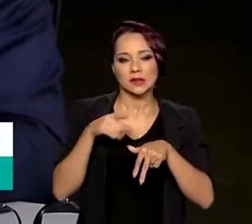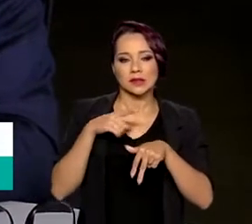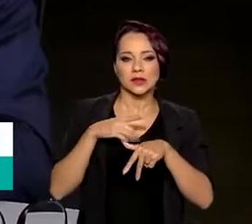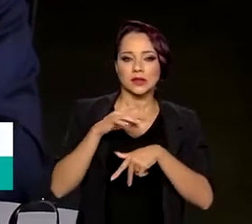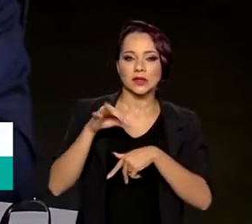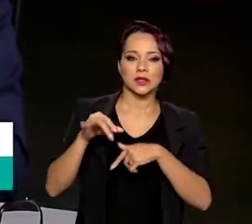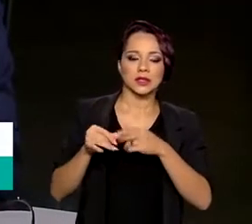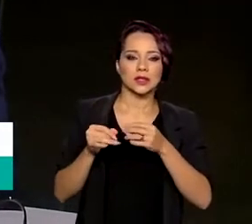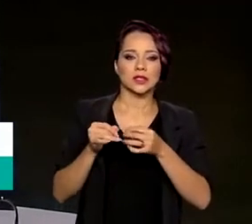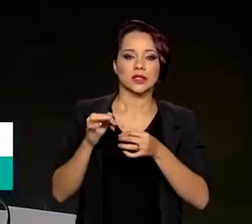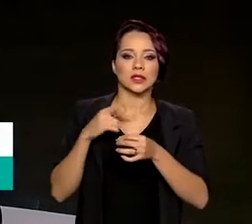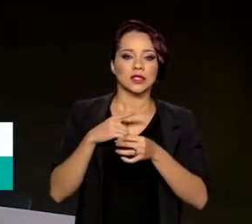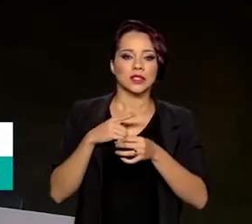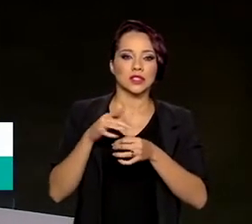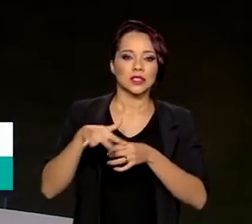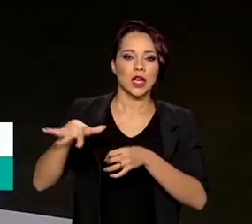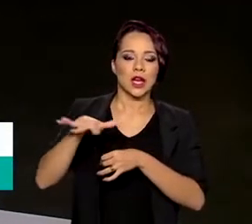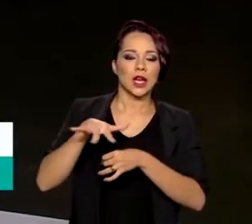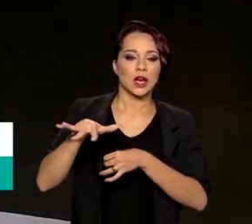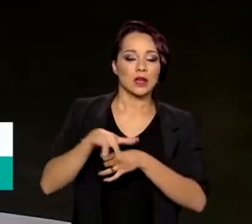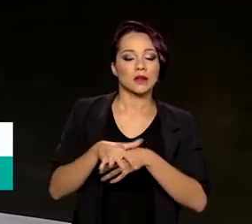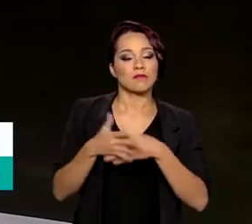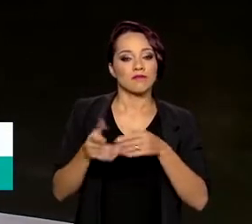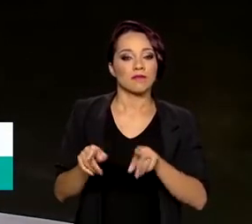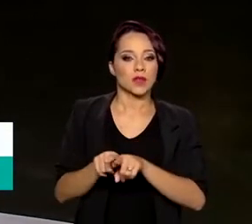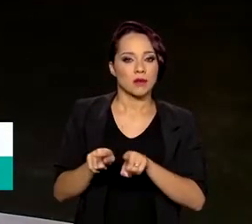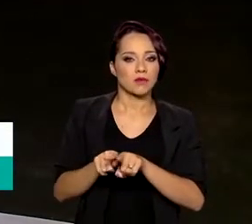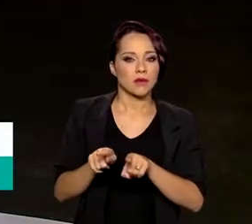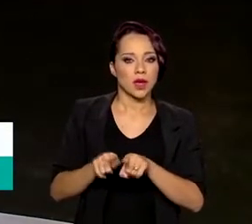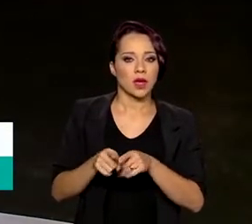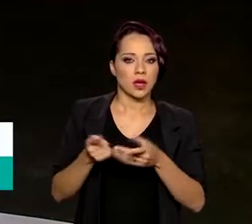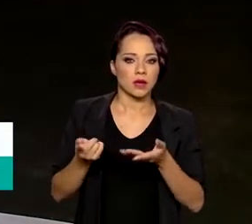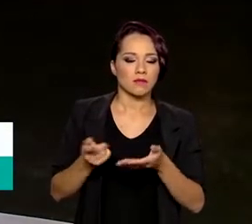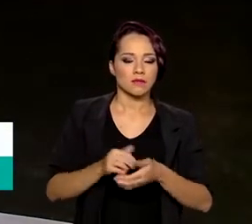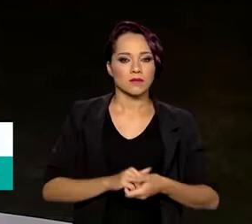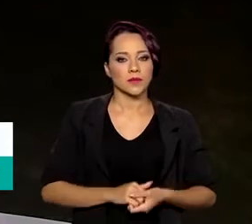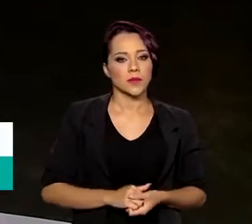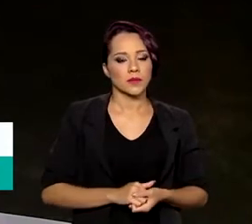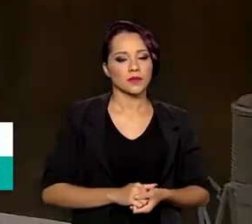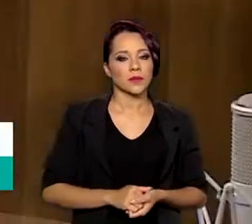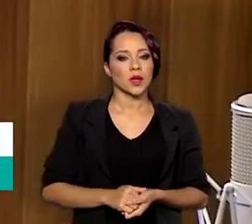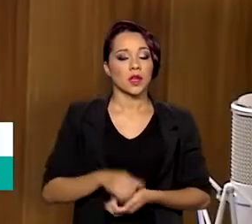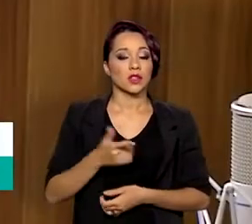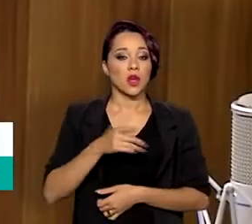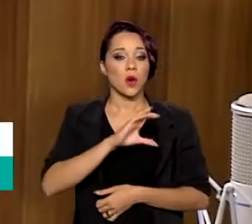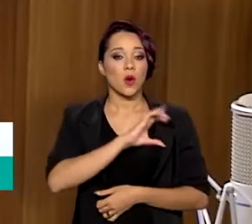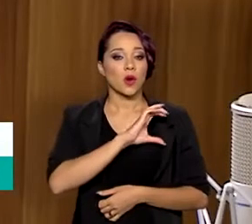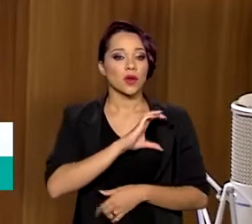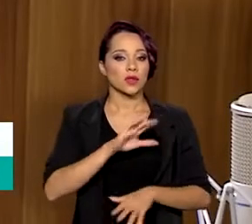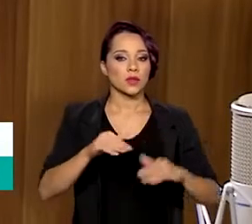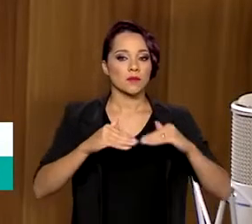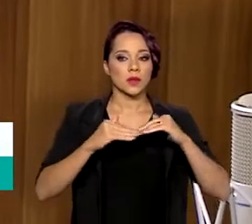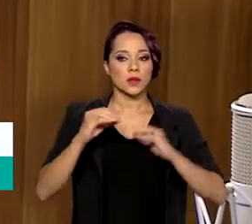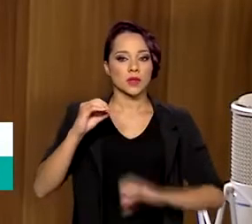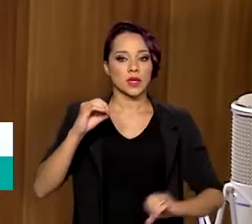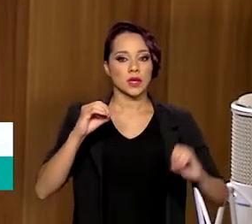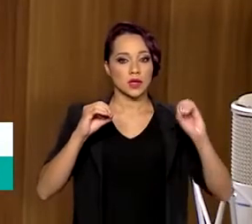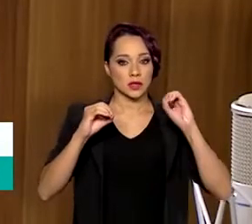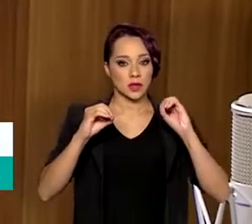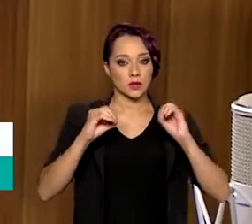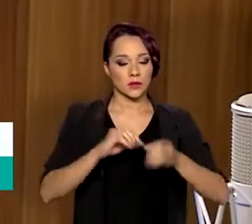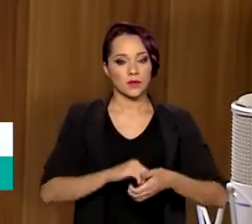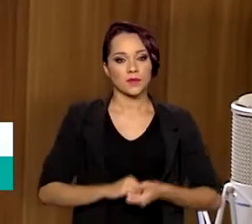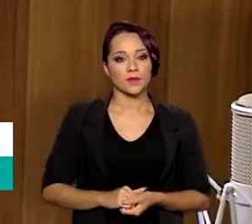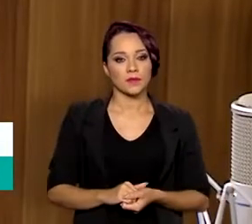tantos gols de fora de área. Assim que bom, feliz por mais um gol. Já o Corinthians ficou no empate em 0-0 com o Deportivo Cali